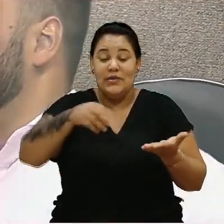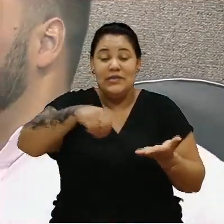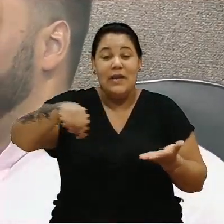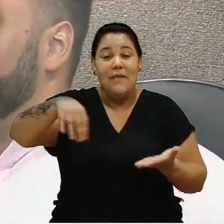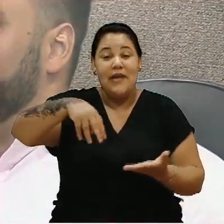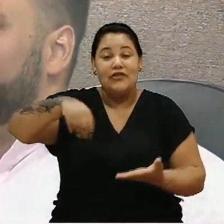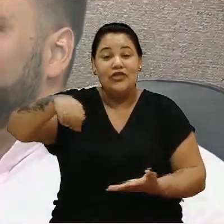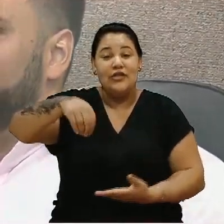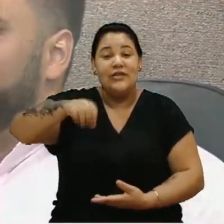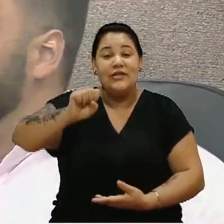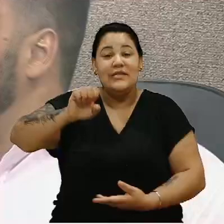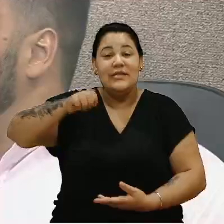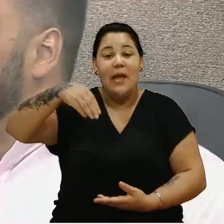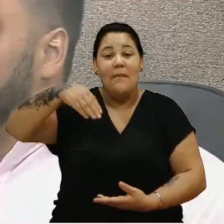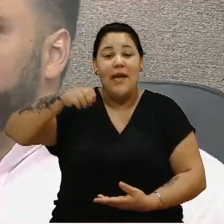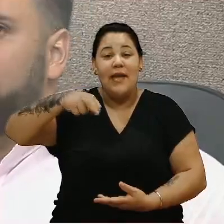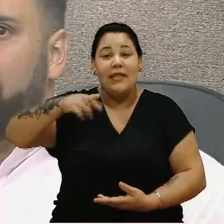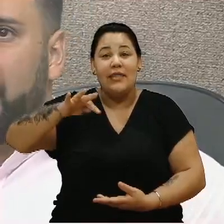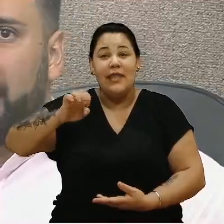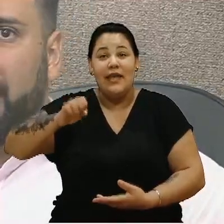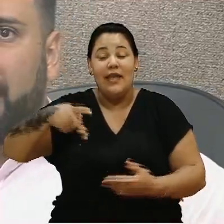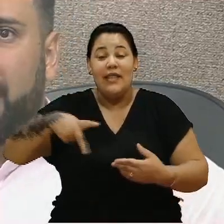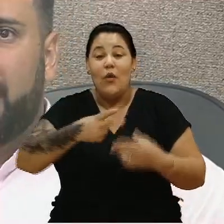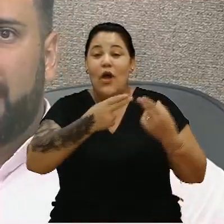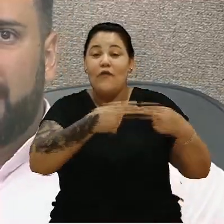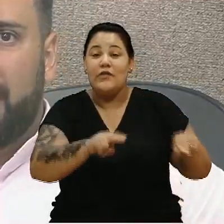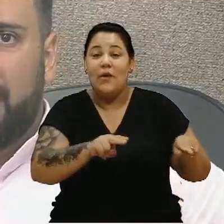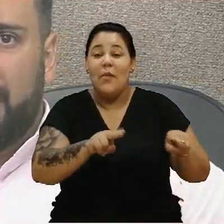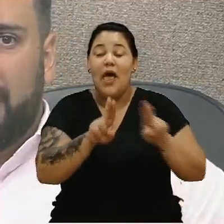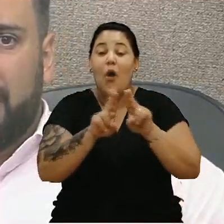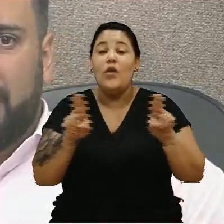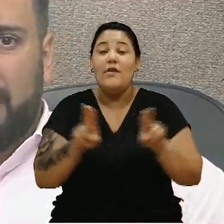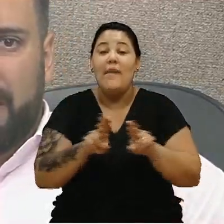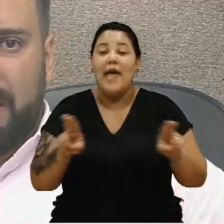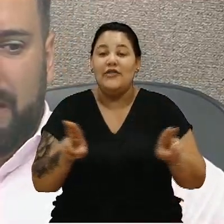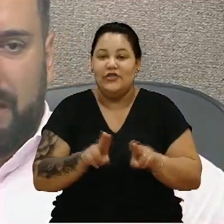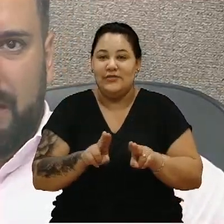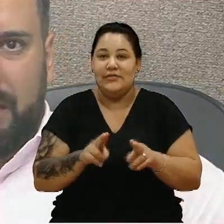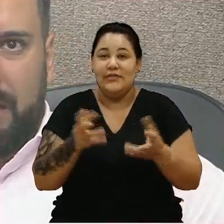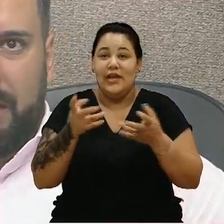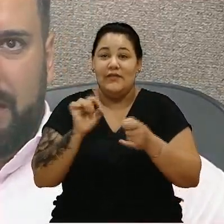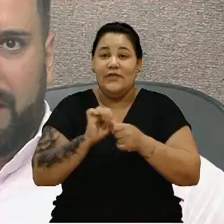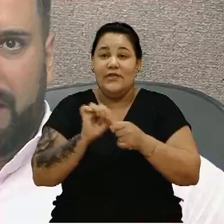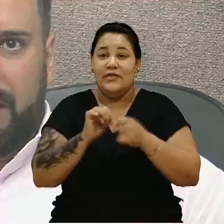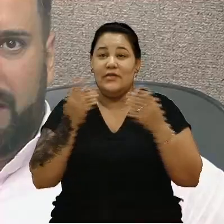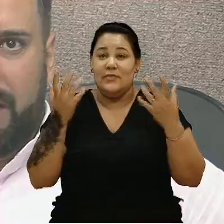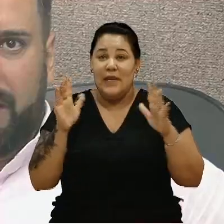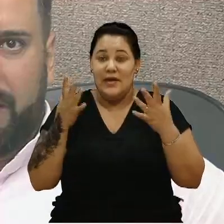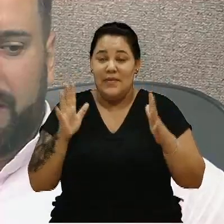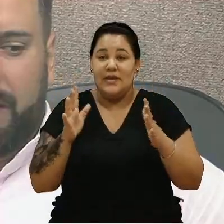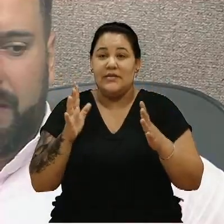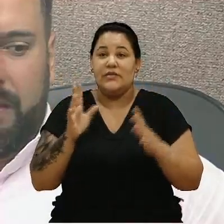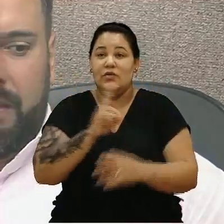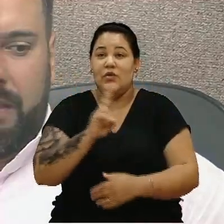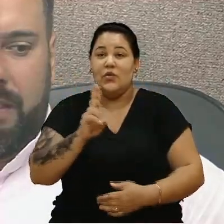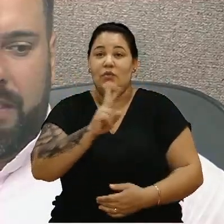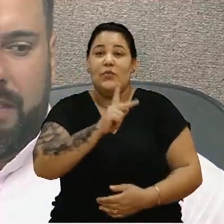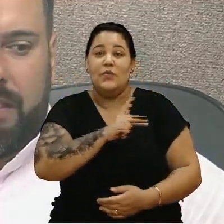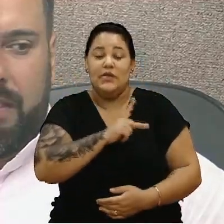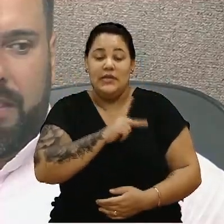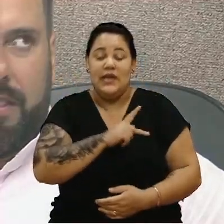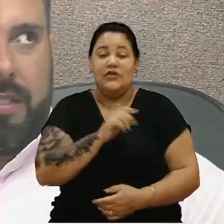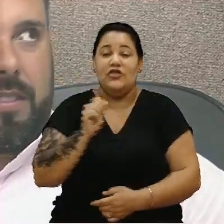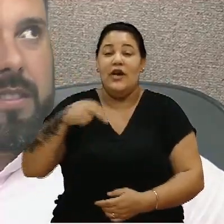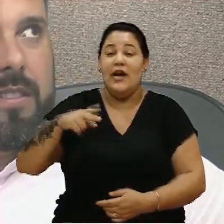foi inaugurado pela Unimed Serra Gaúcha, e quero fazer esse voto de congratulações à Unimed Serra Gaúcha em nome do presidente, doutor André Leite,